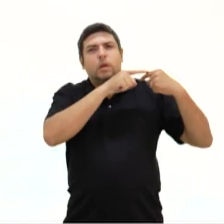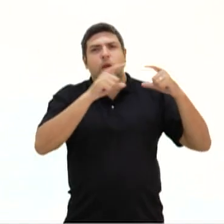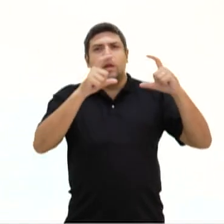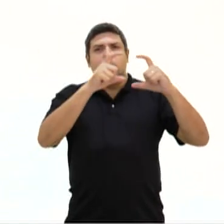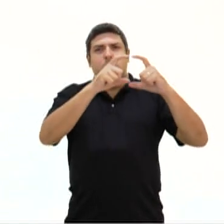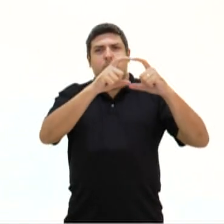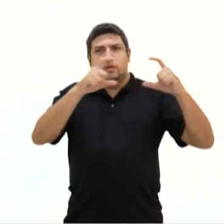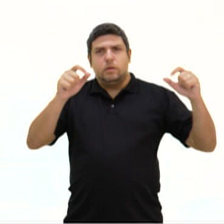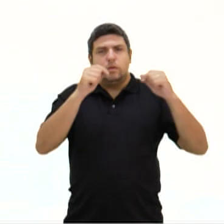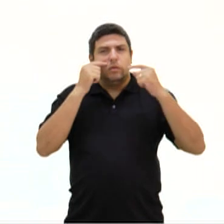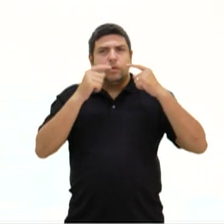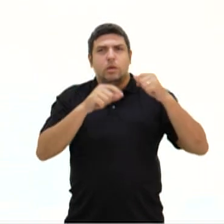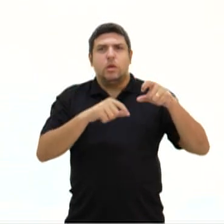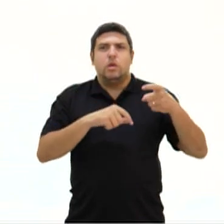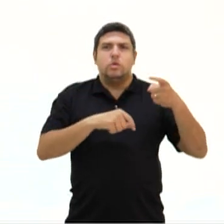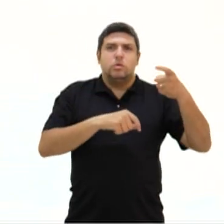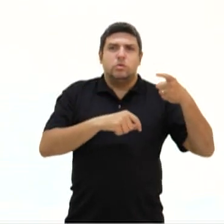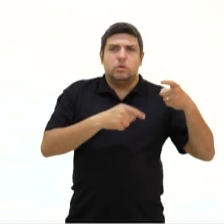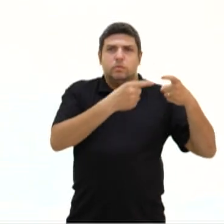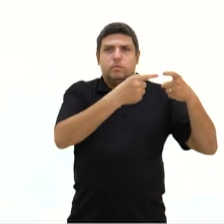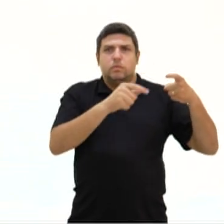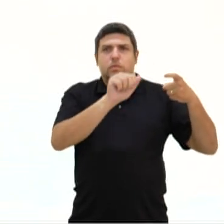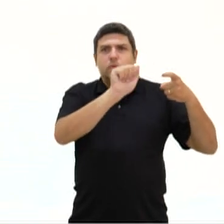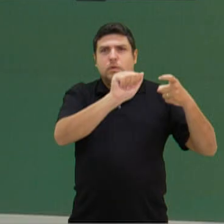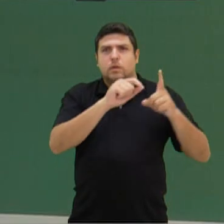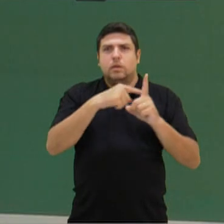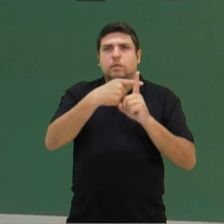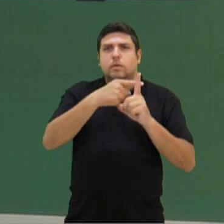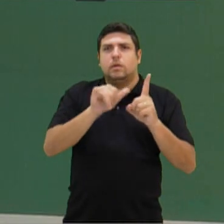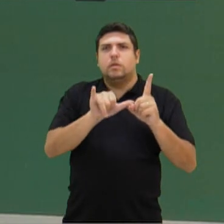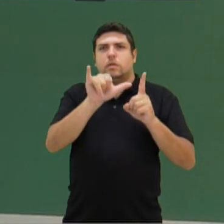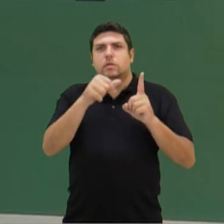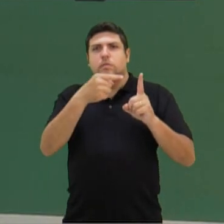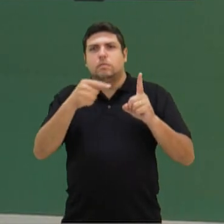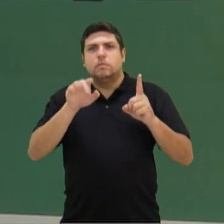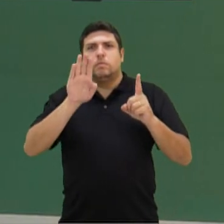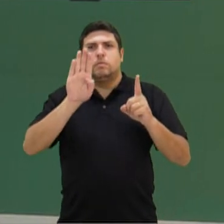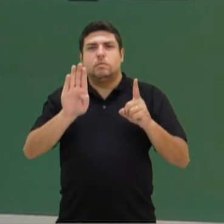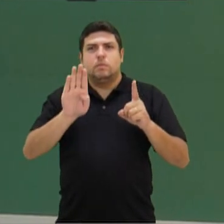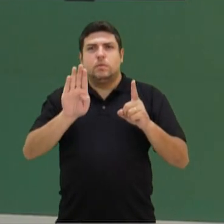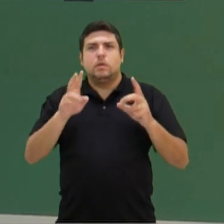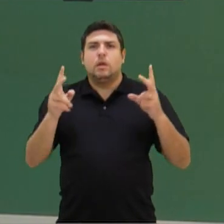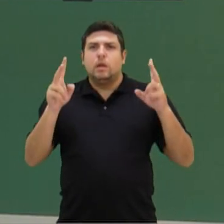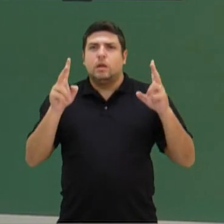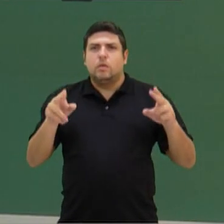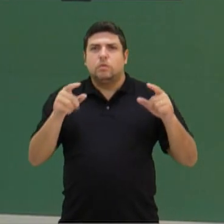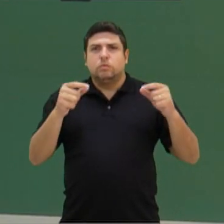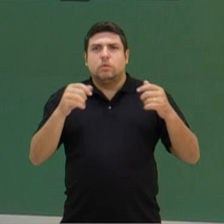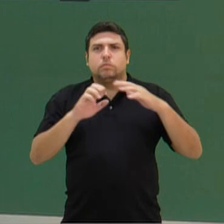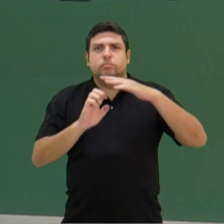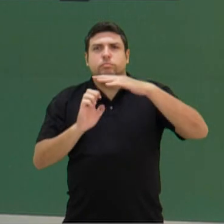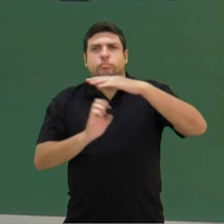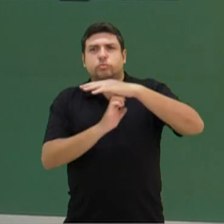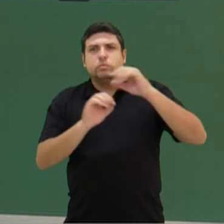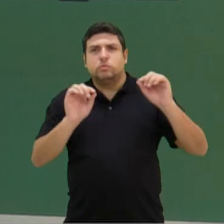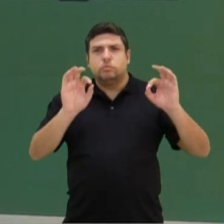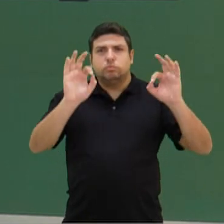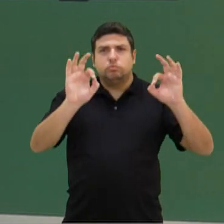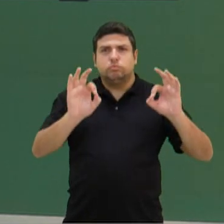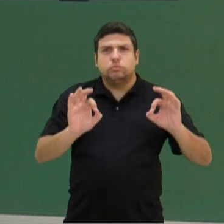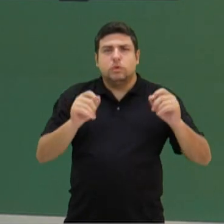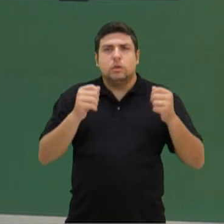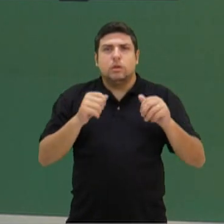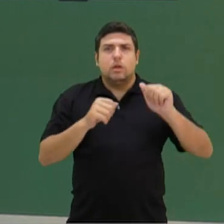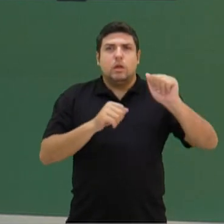circunferência, x menos a mais y menos b. Aqui é a mesma estrutura. Quem é o seu a?